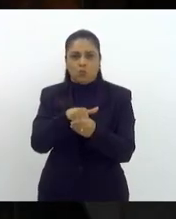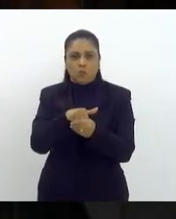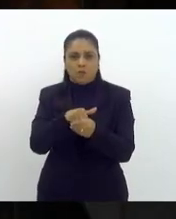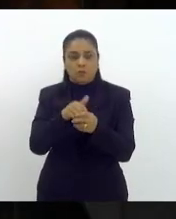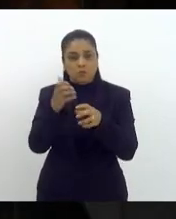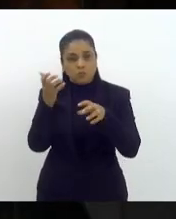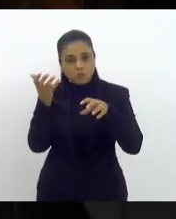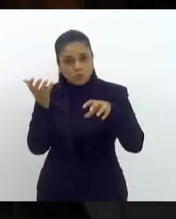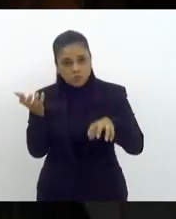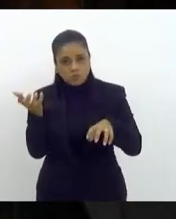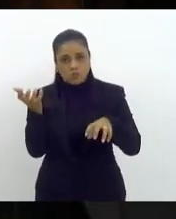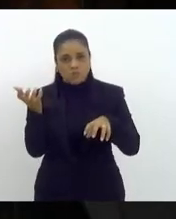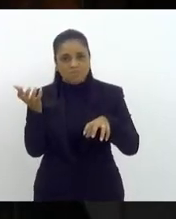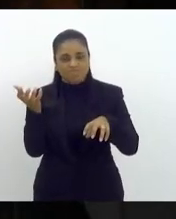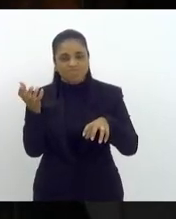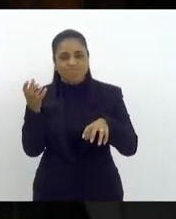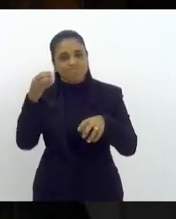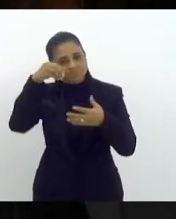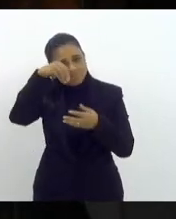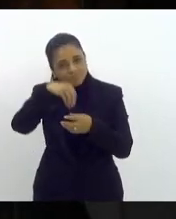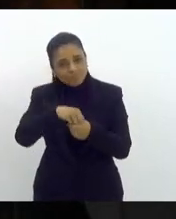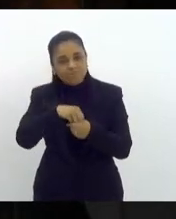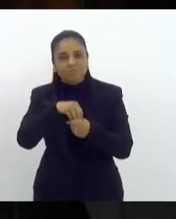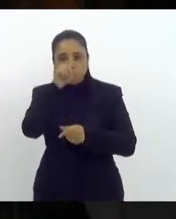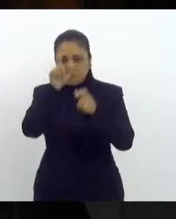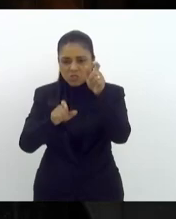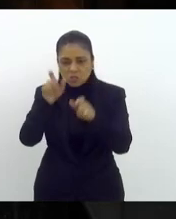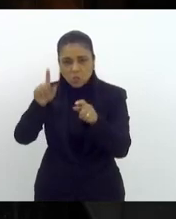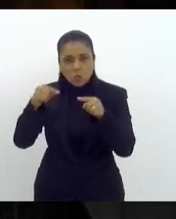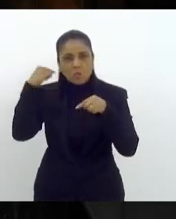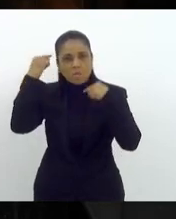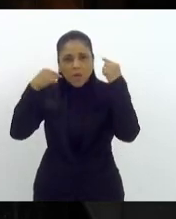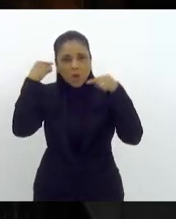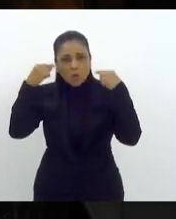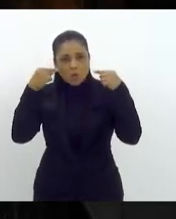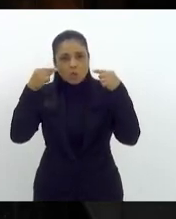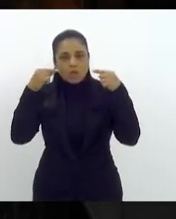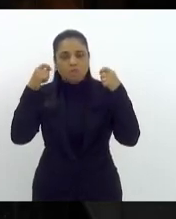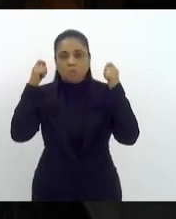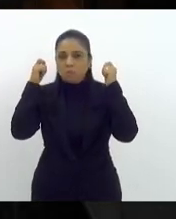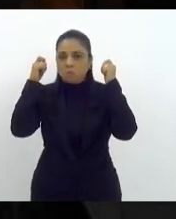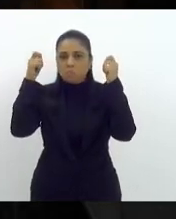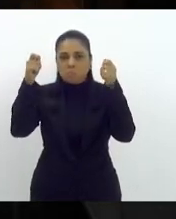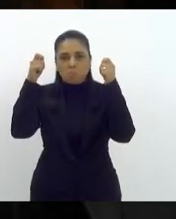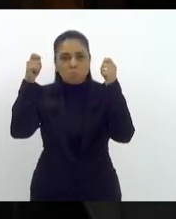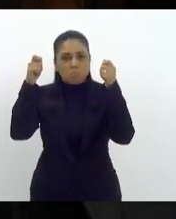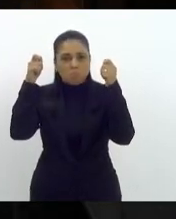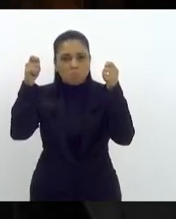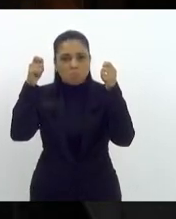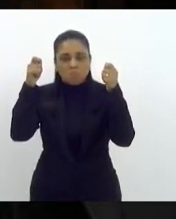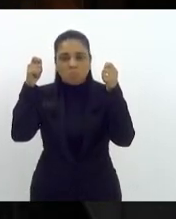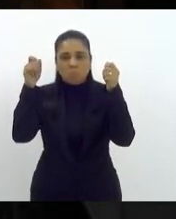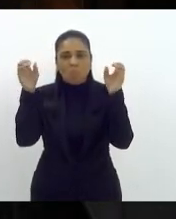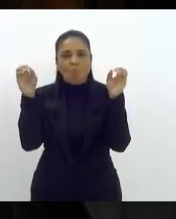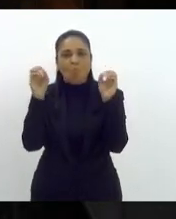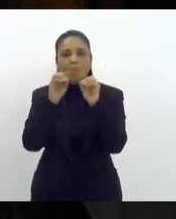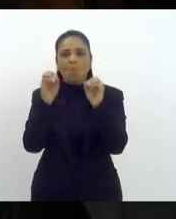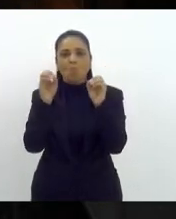Nacional está cheio de loucos porque não protesta contra as arbitrariedade